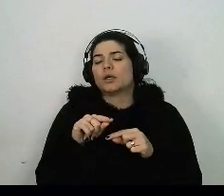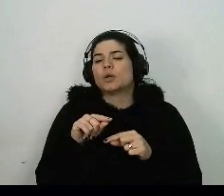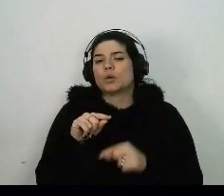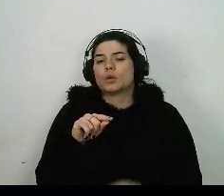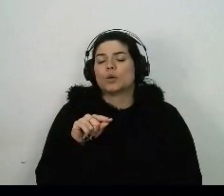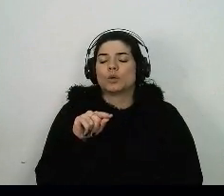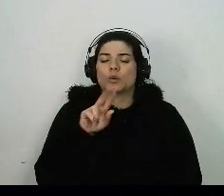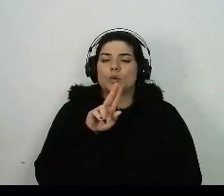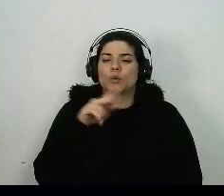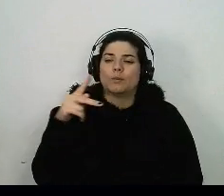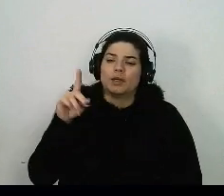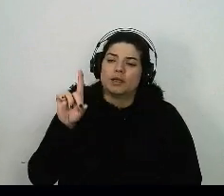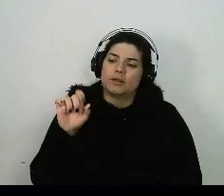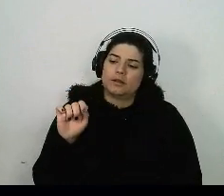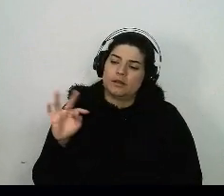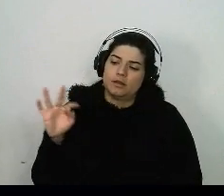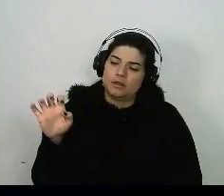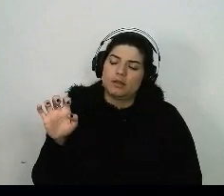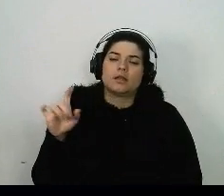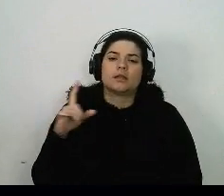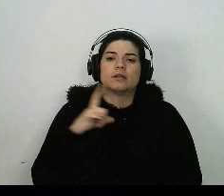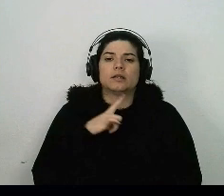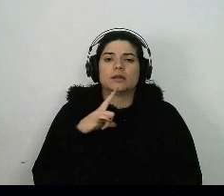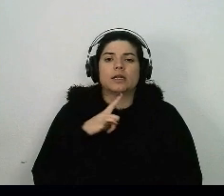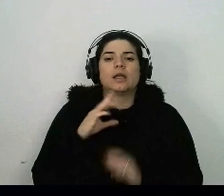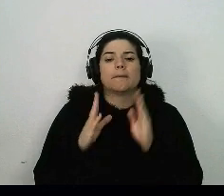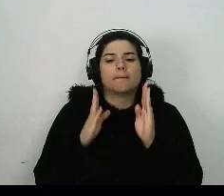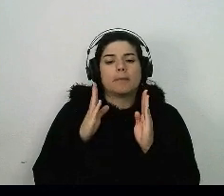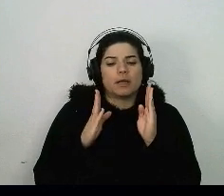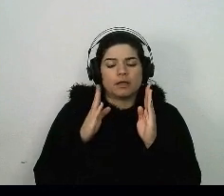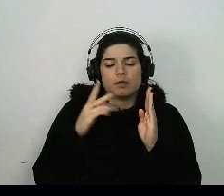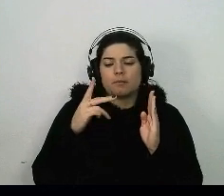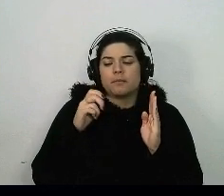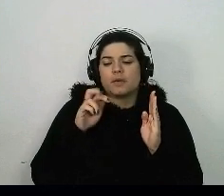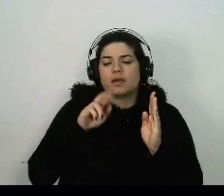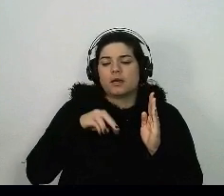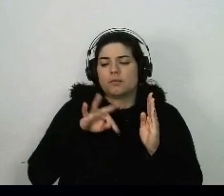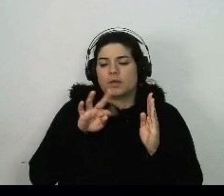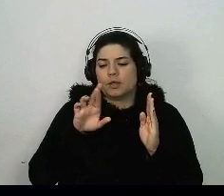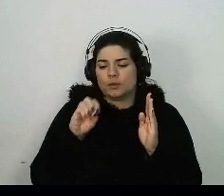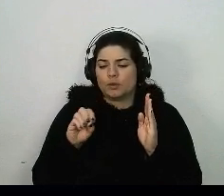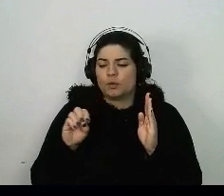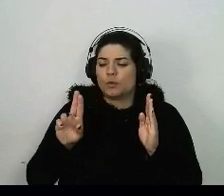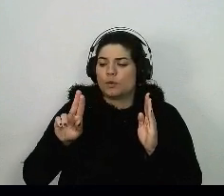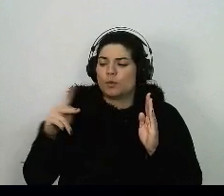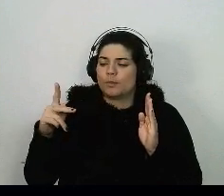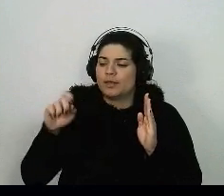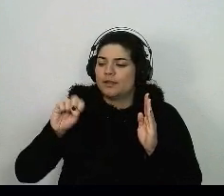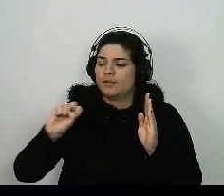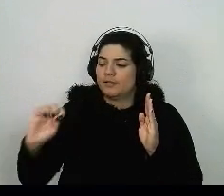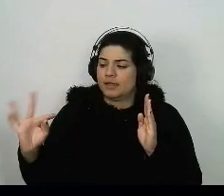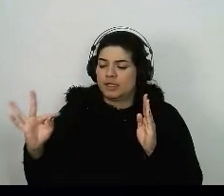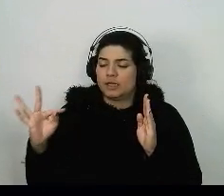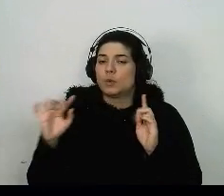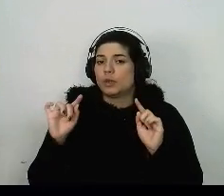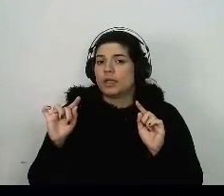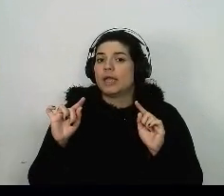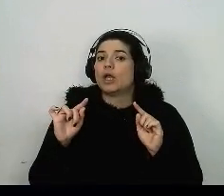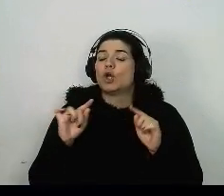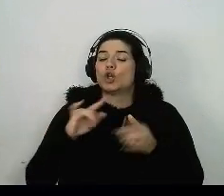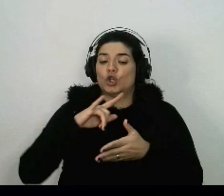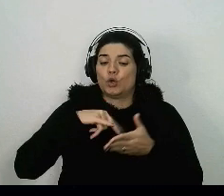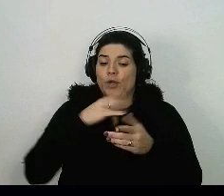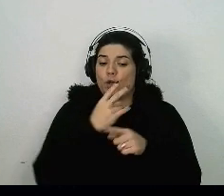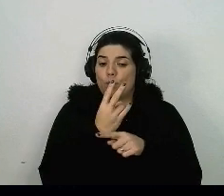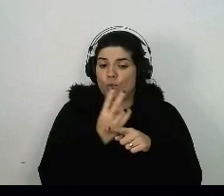um parâmetro de upsert. Então, eu preciso buscar o documento do cliente 1, 2, 3. Se